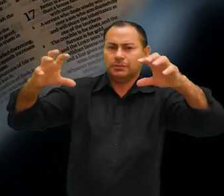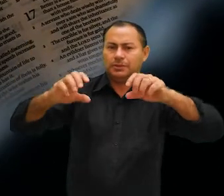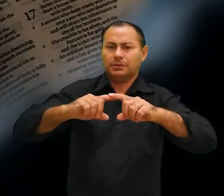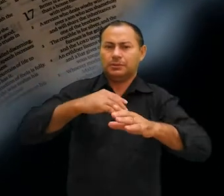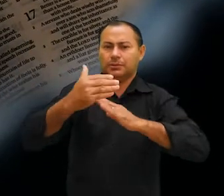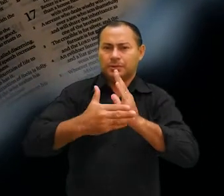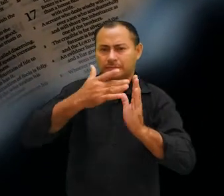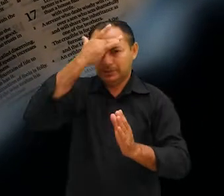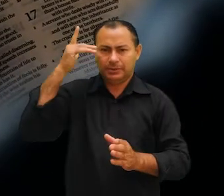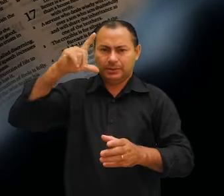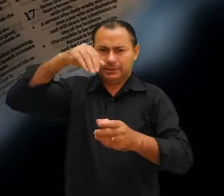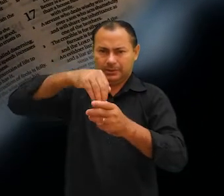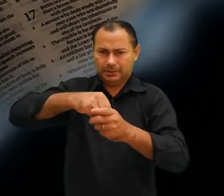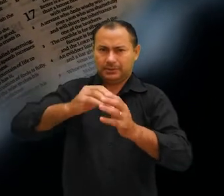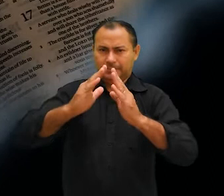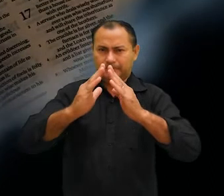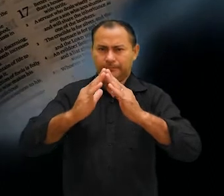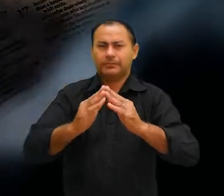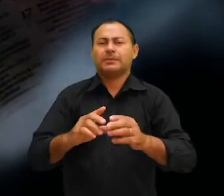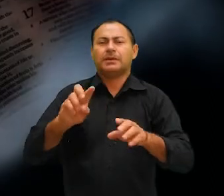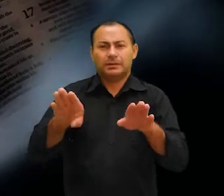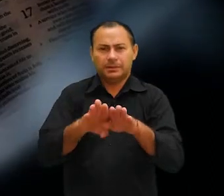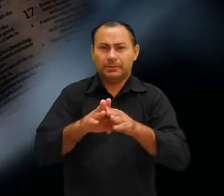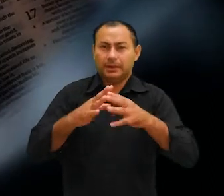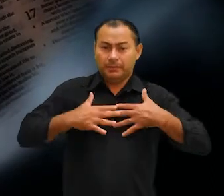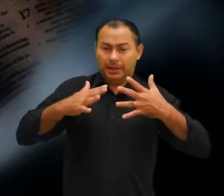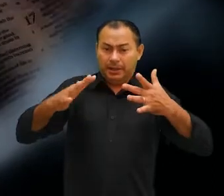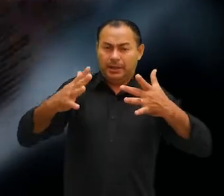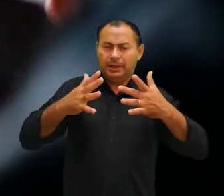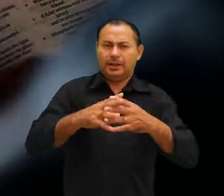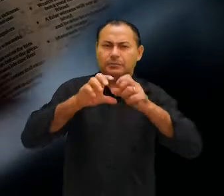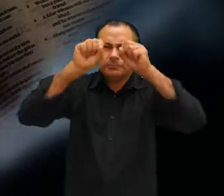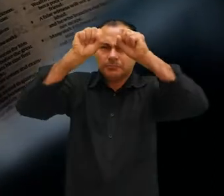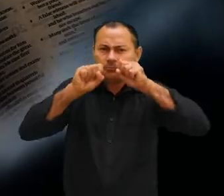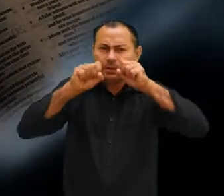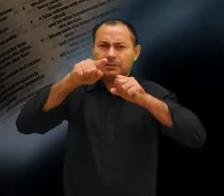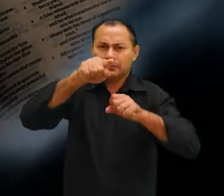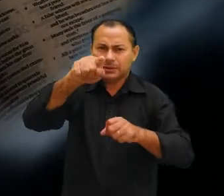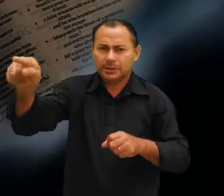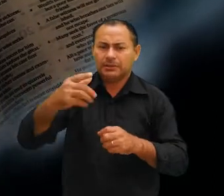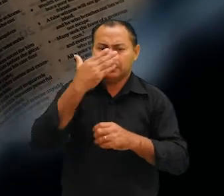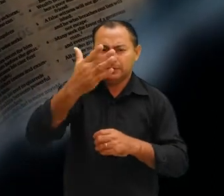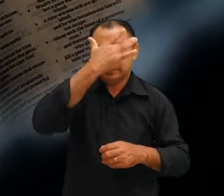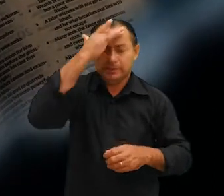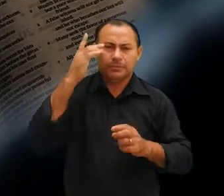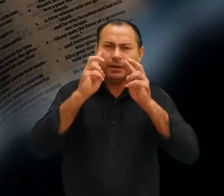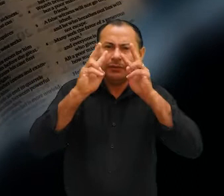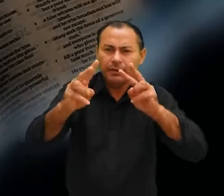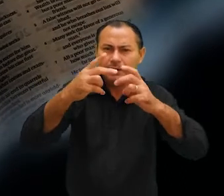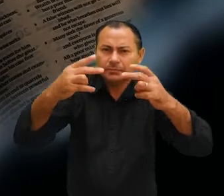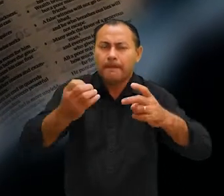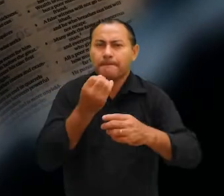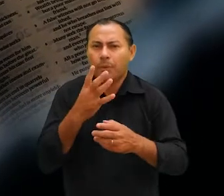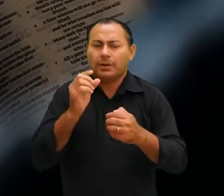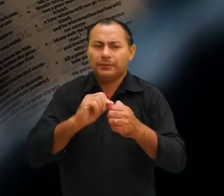a todos os que estão na casa assim brilhe a luz de vocês diante dos homens para que Vejam as suas boas obras